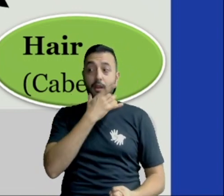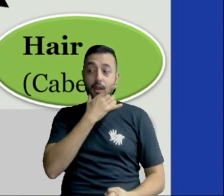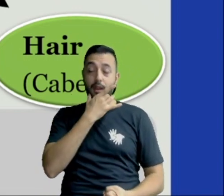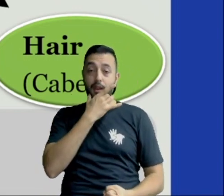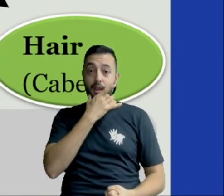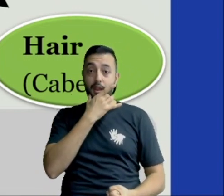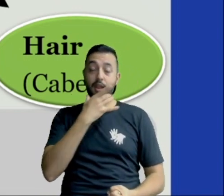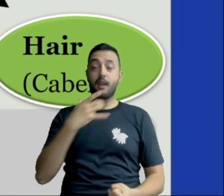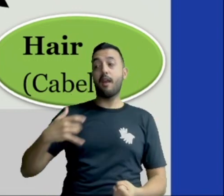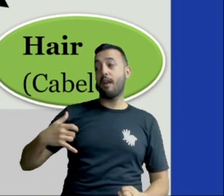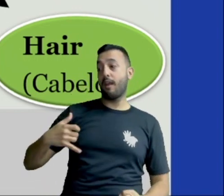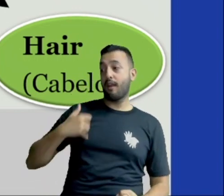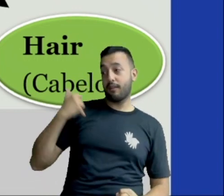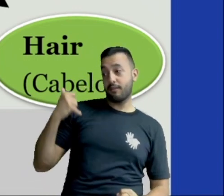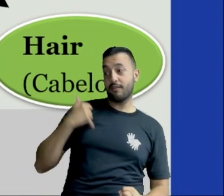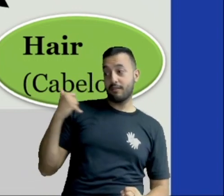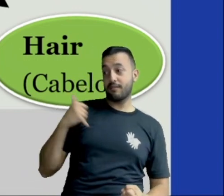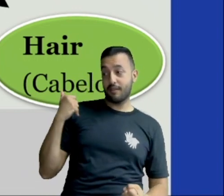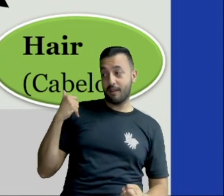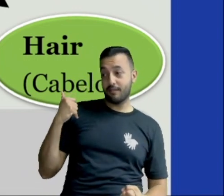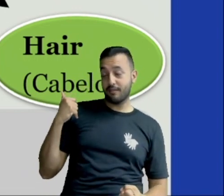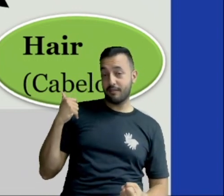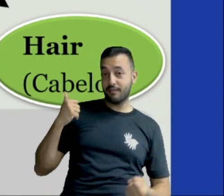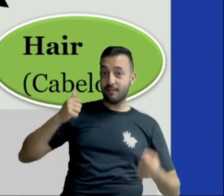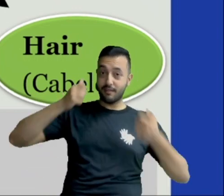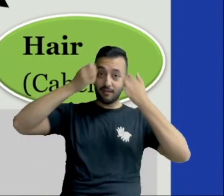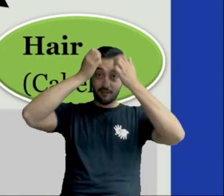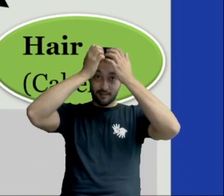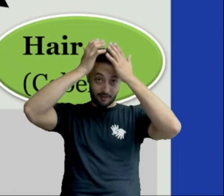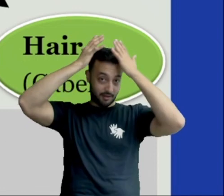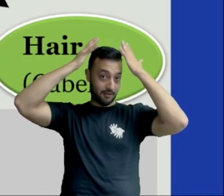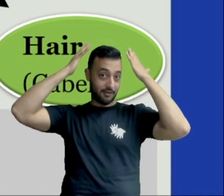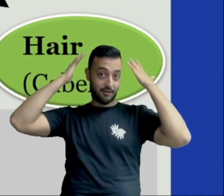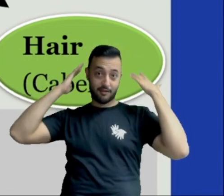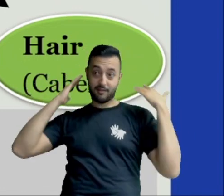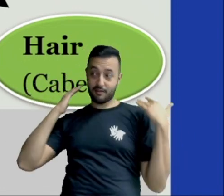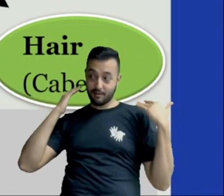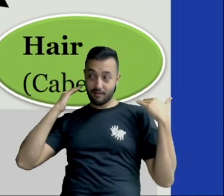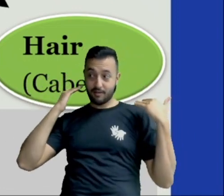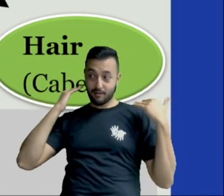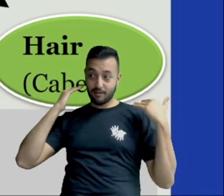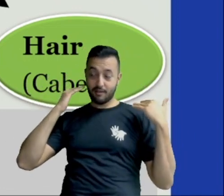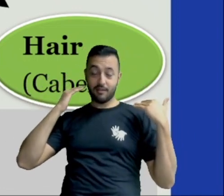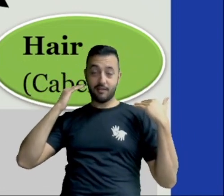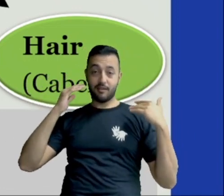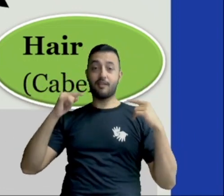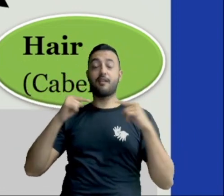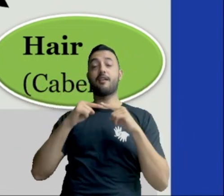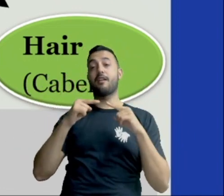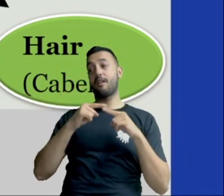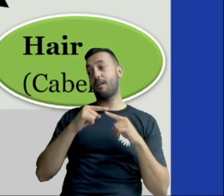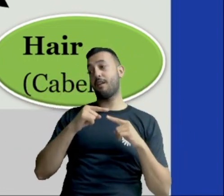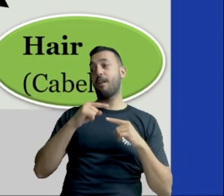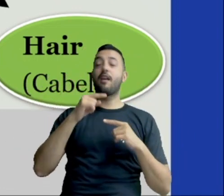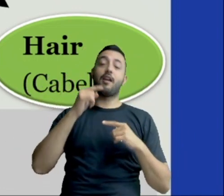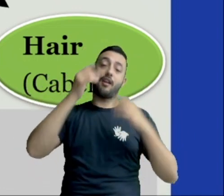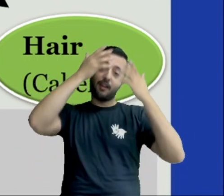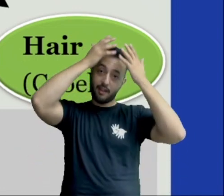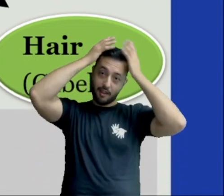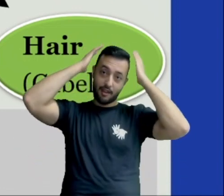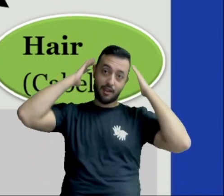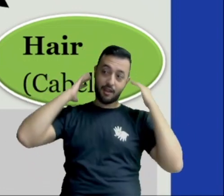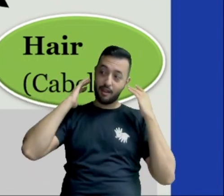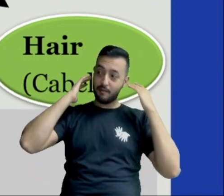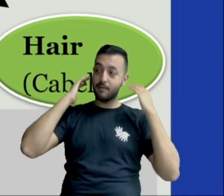appearance, aparência, age, idade, hair, a gente vai saber tipo, cor dos